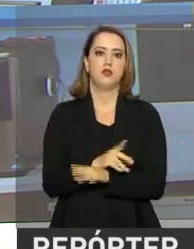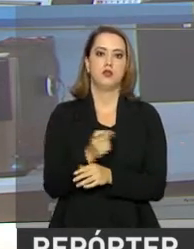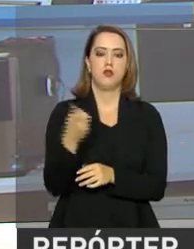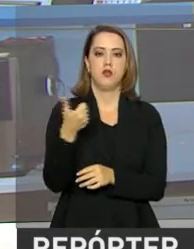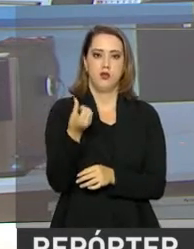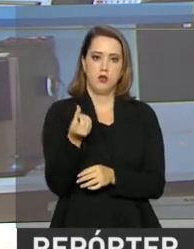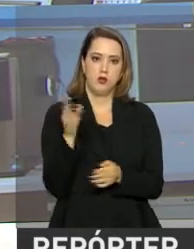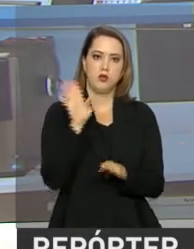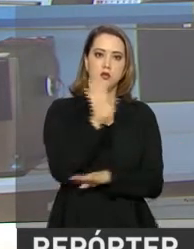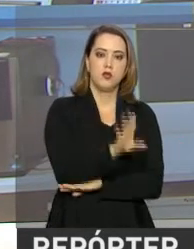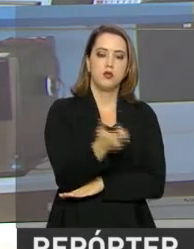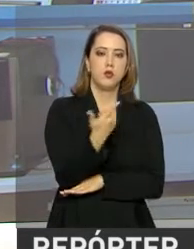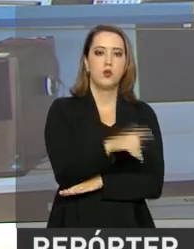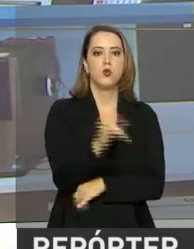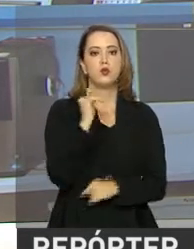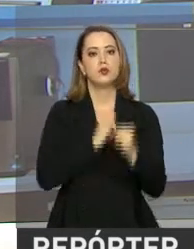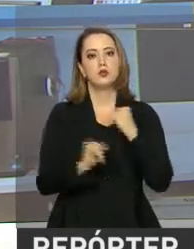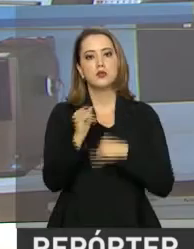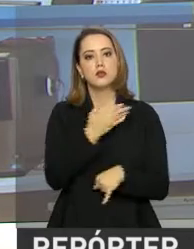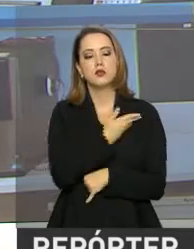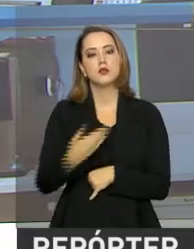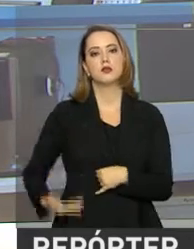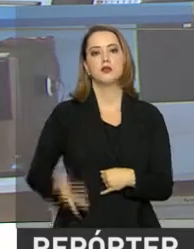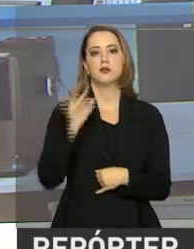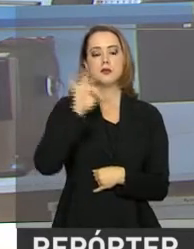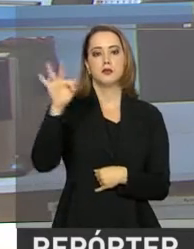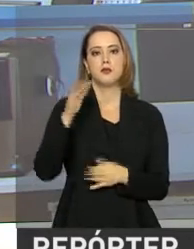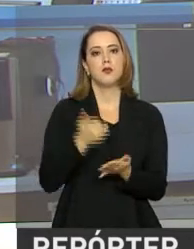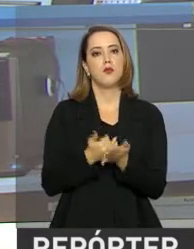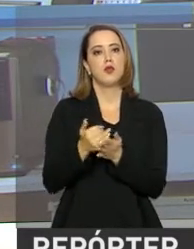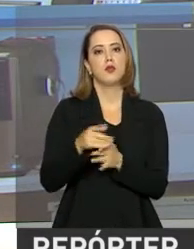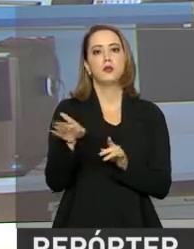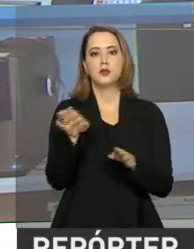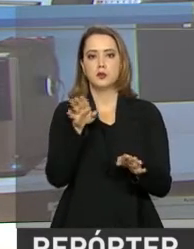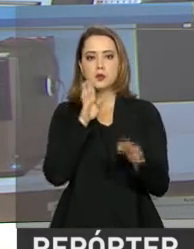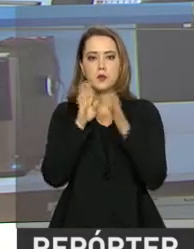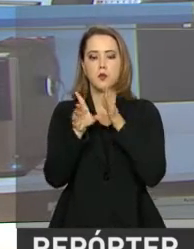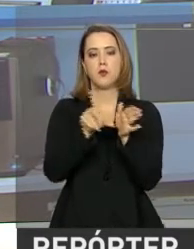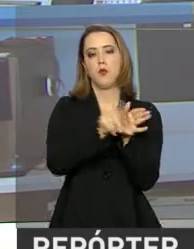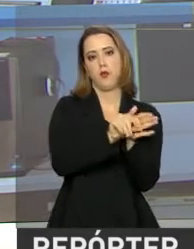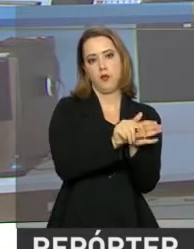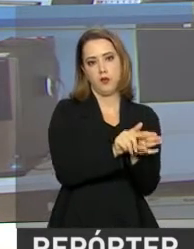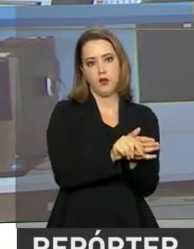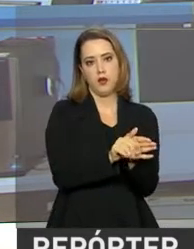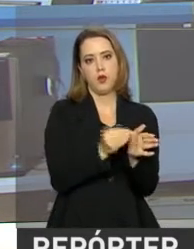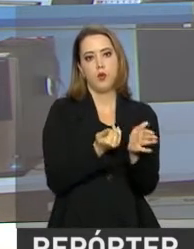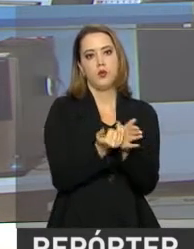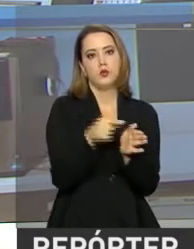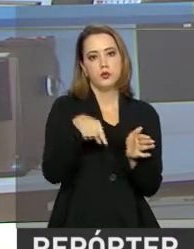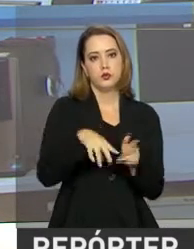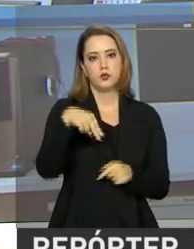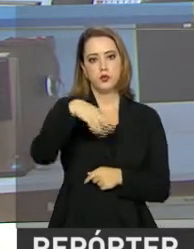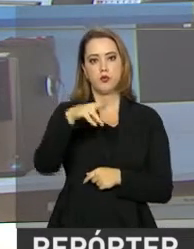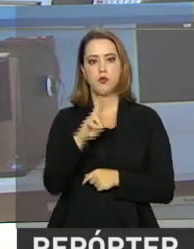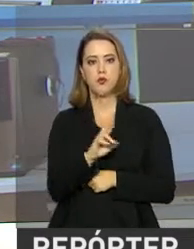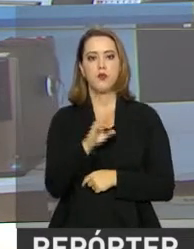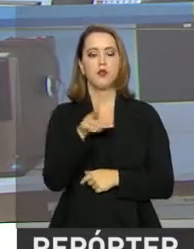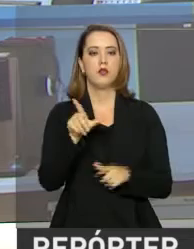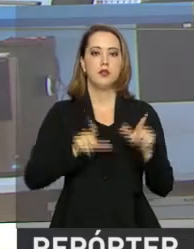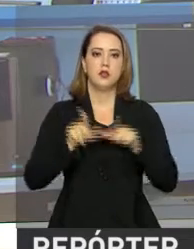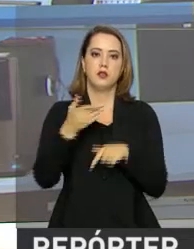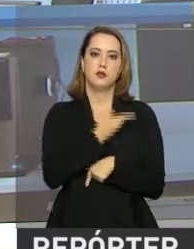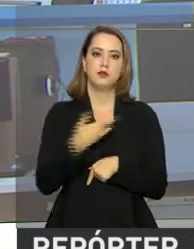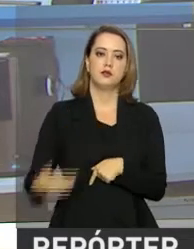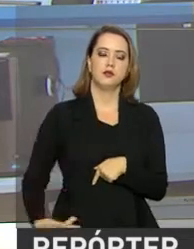às seis da tarde com outras informações do governo federal acompanhe também as novidades em nossas redes sociais continue com a gente aqui na